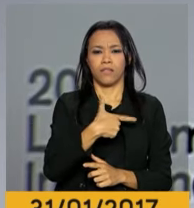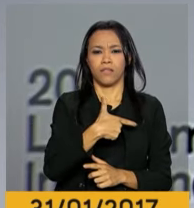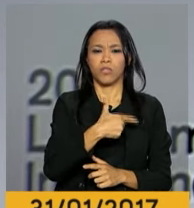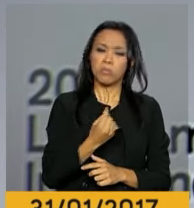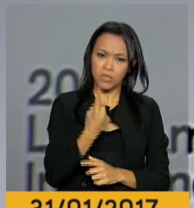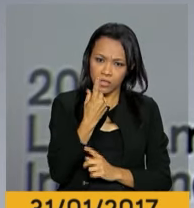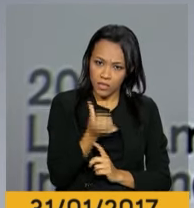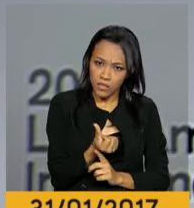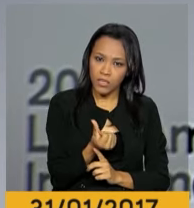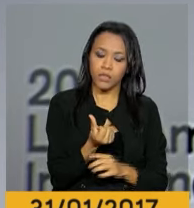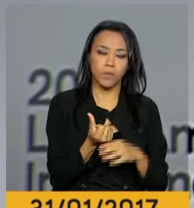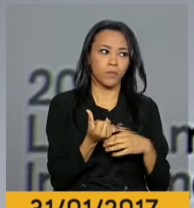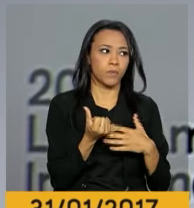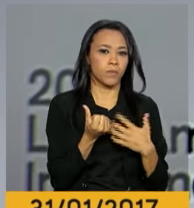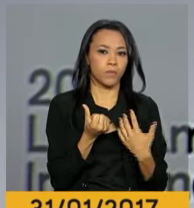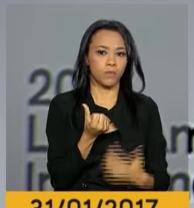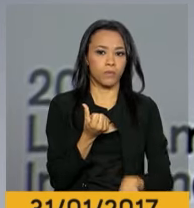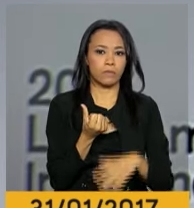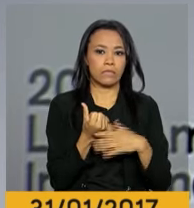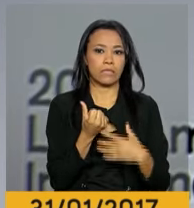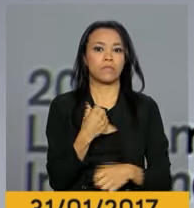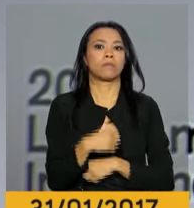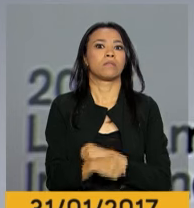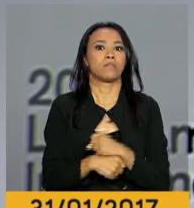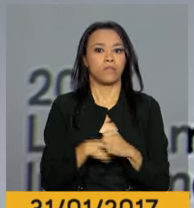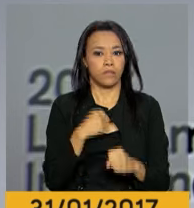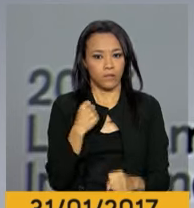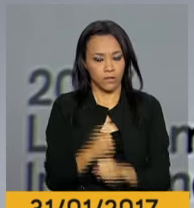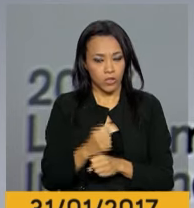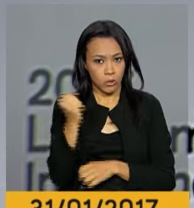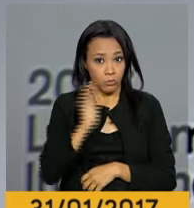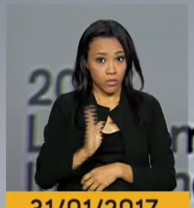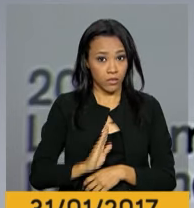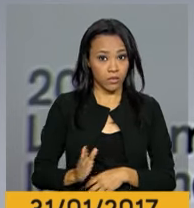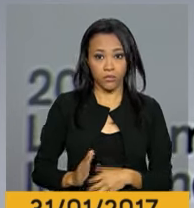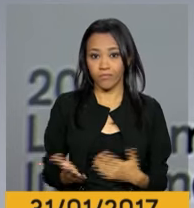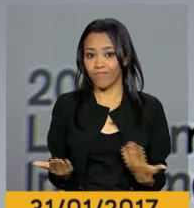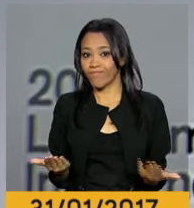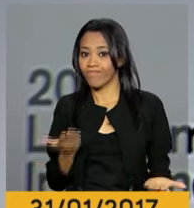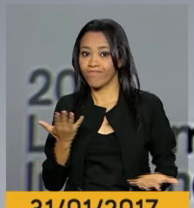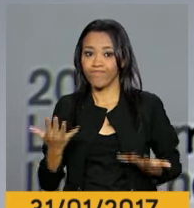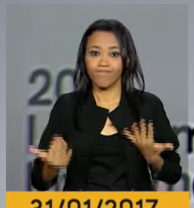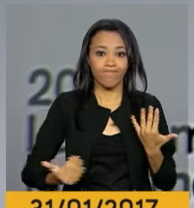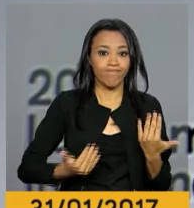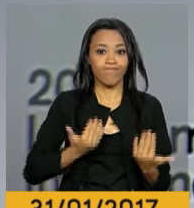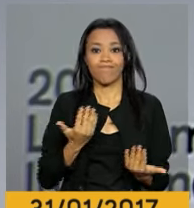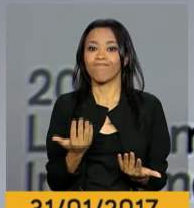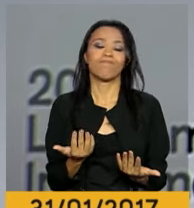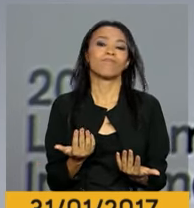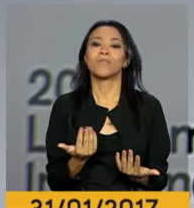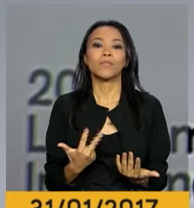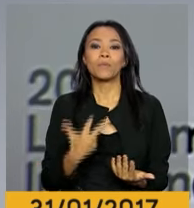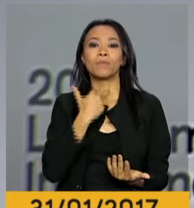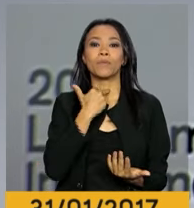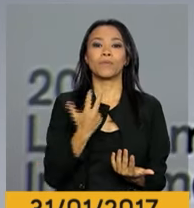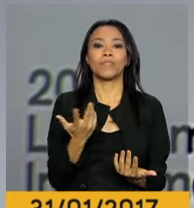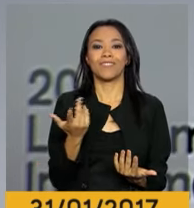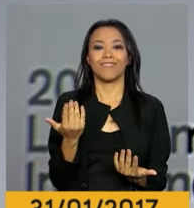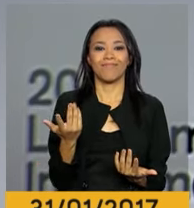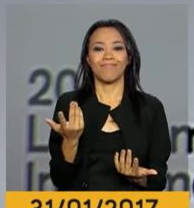201 foi o ano em que o Brasil não mais pode fugir do encontro com a